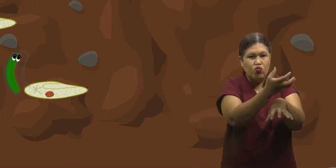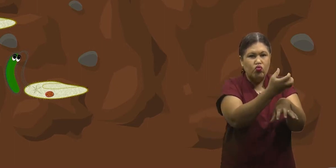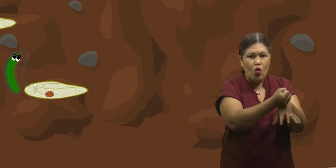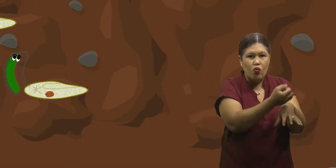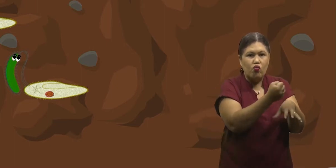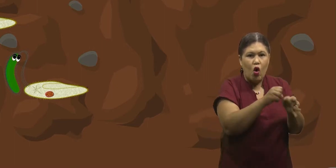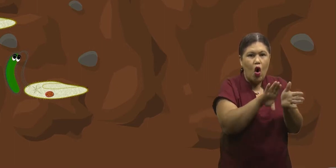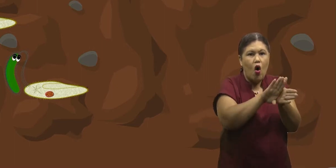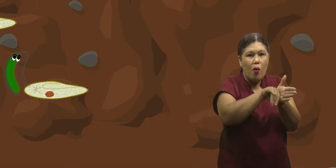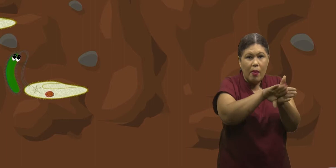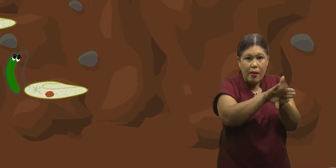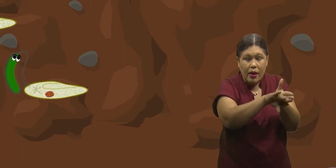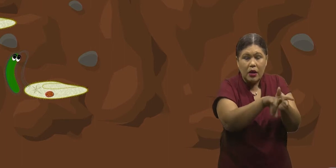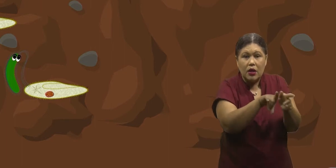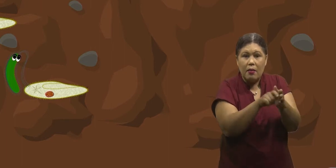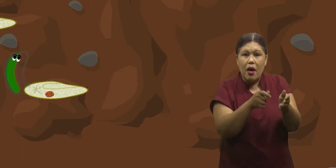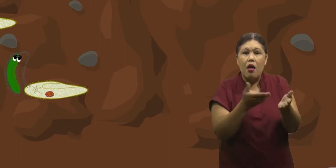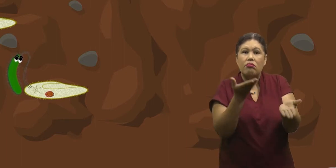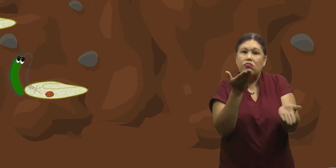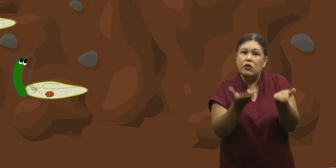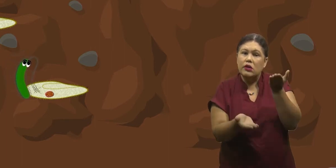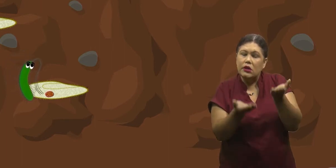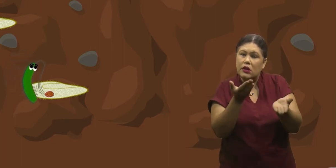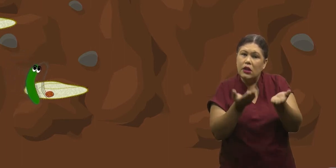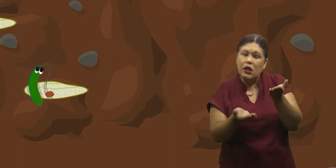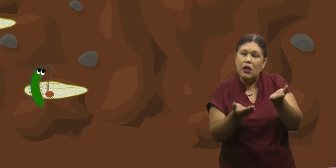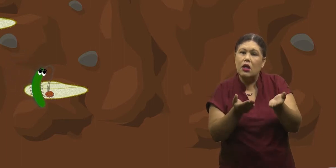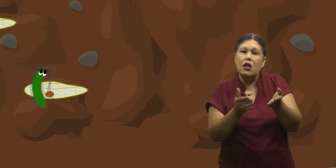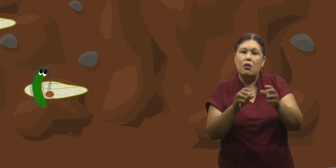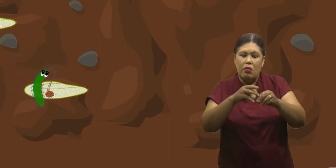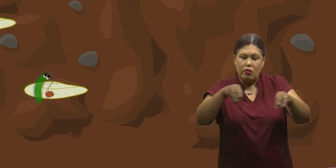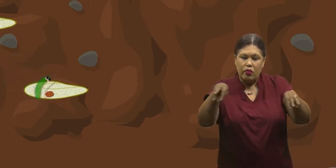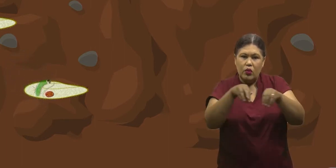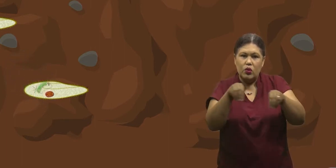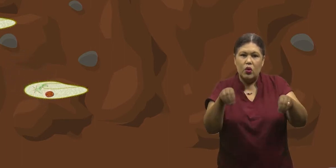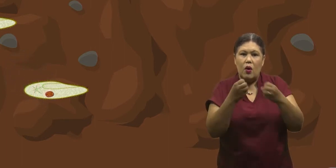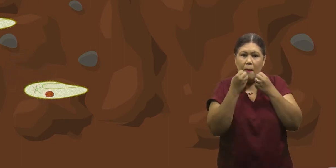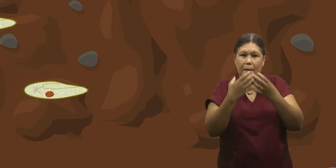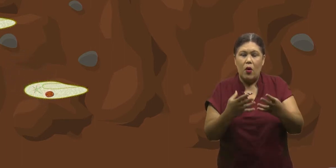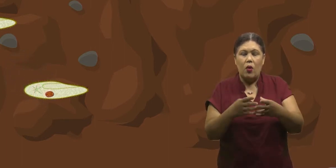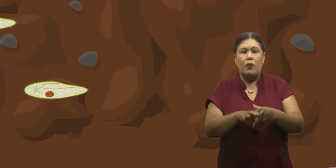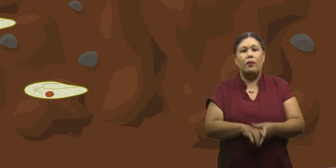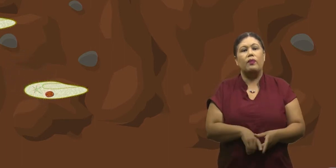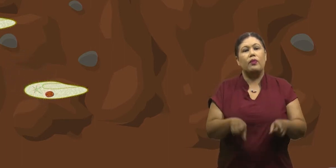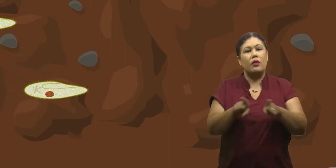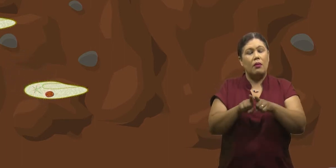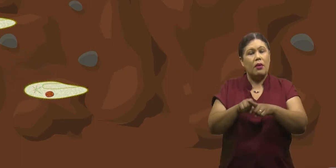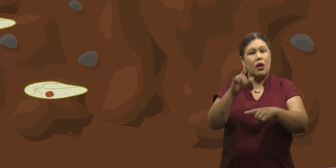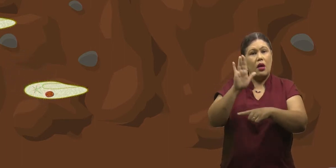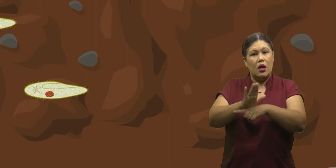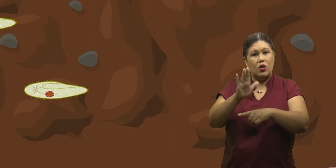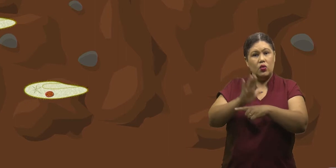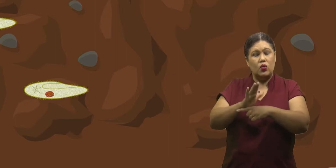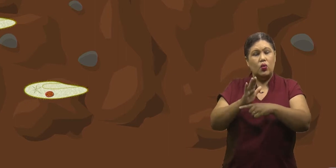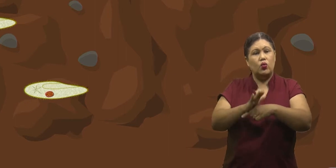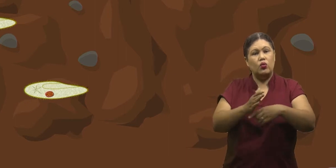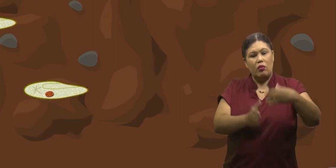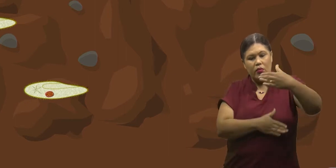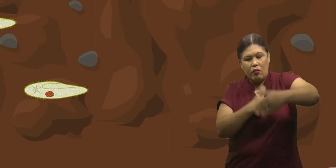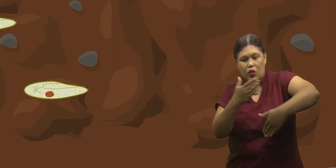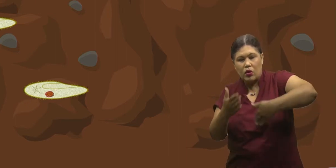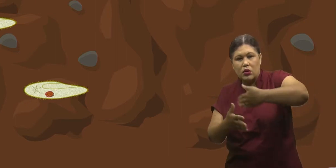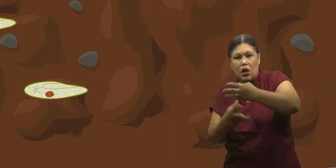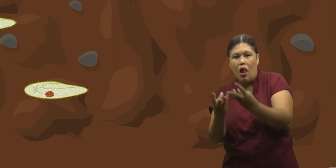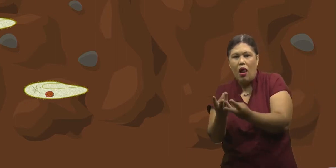solo e mantêm o equilíbrio de quantidade de organismos no solo. Além disso, eles ajudam no processo